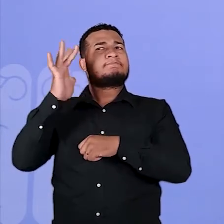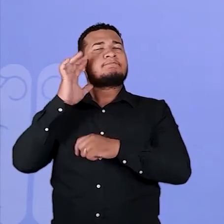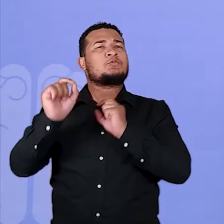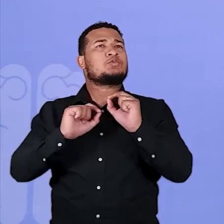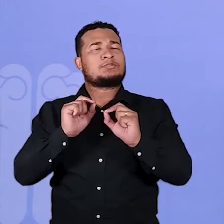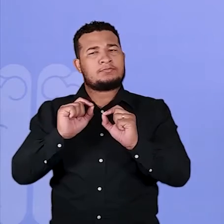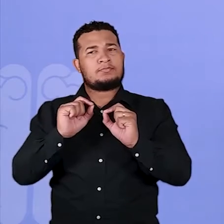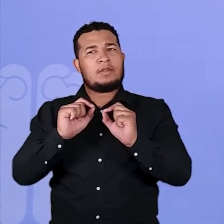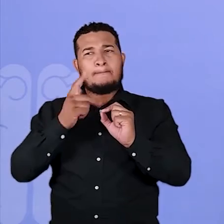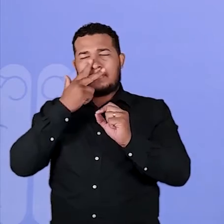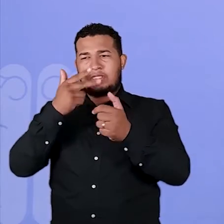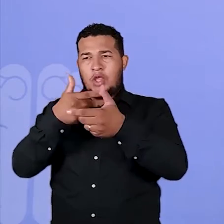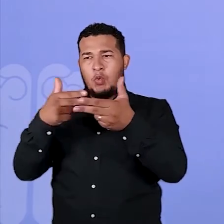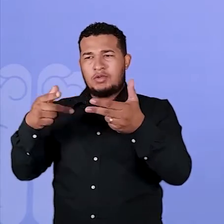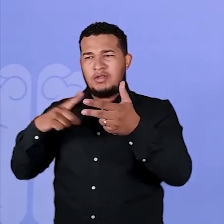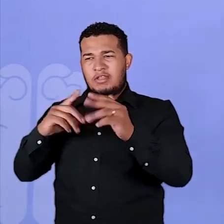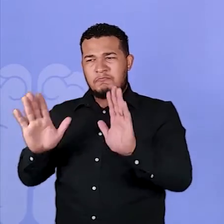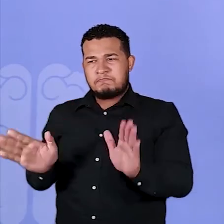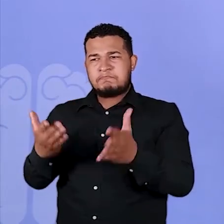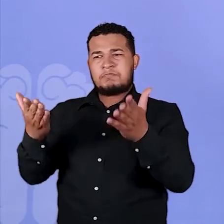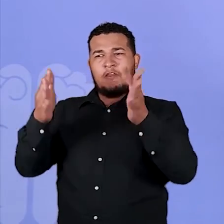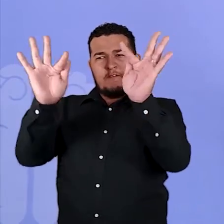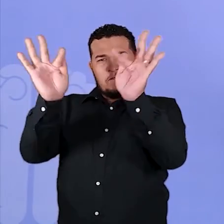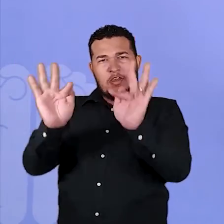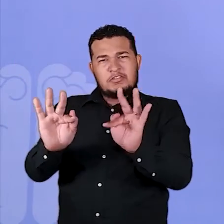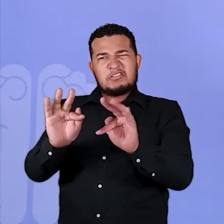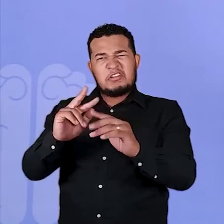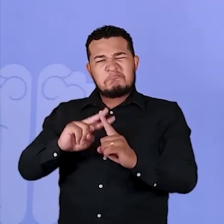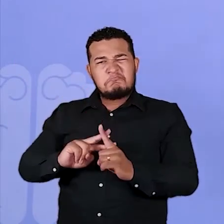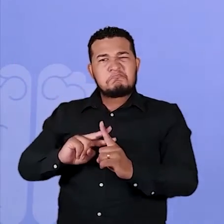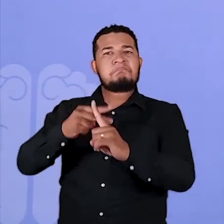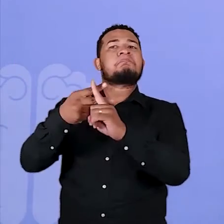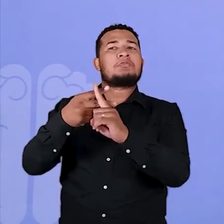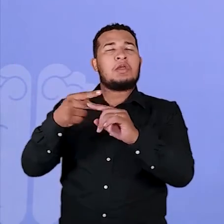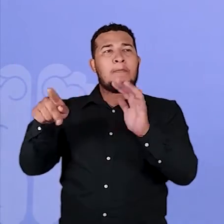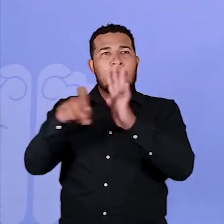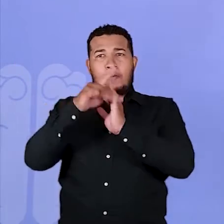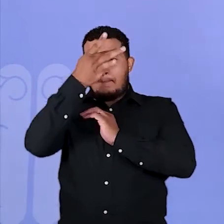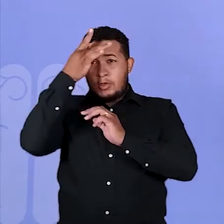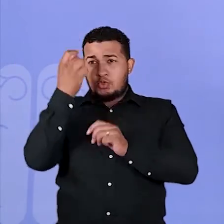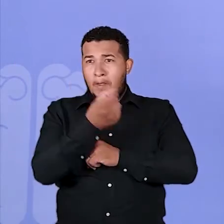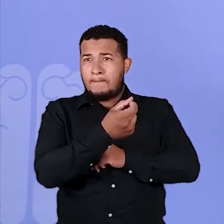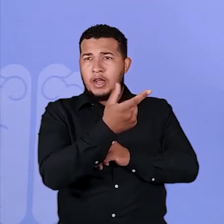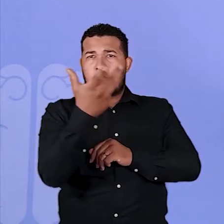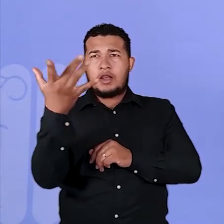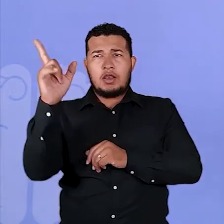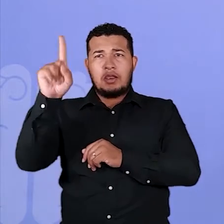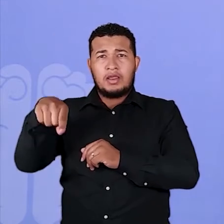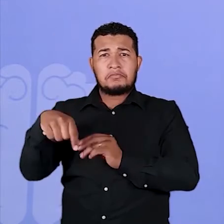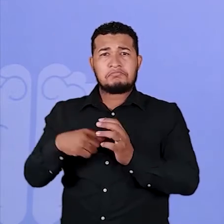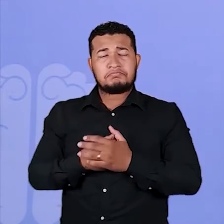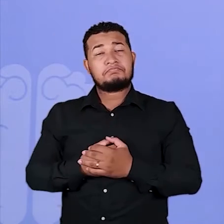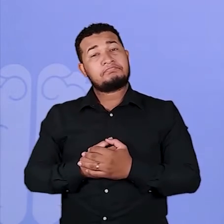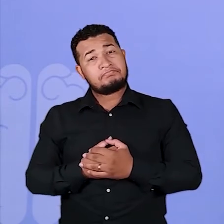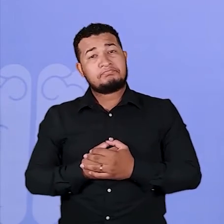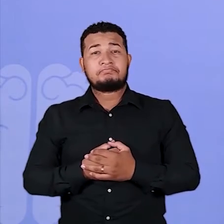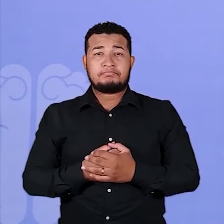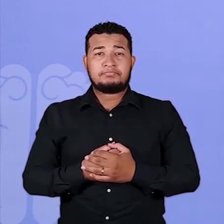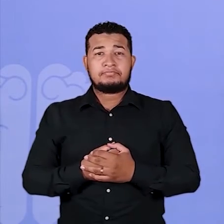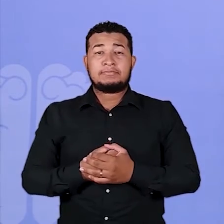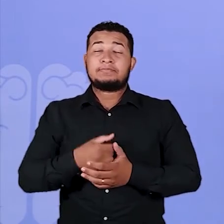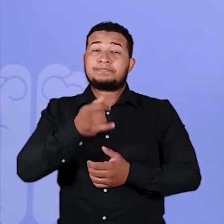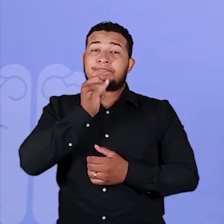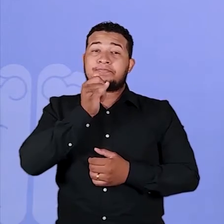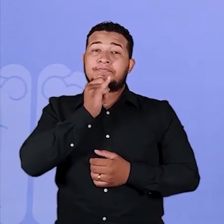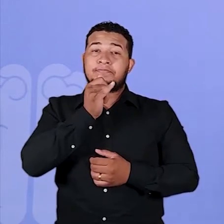é uma ação que maximiza a felicidade para a maior quantidade de pessoas?